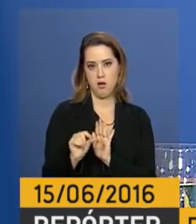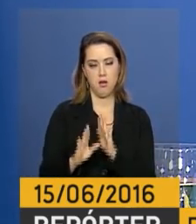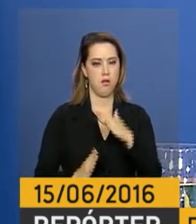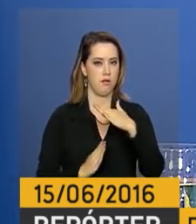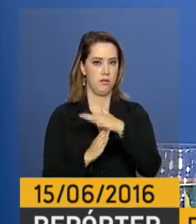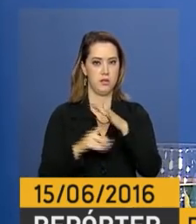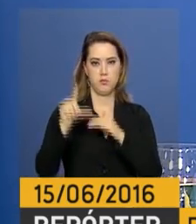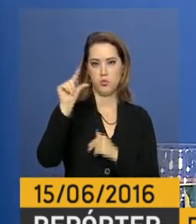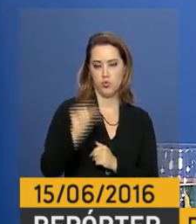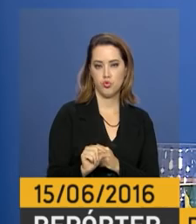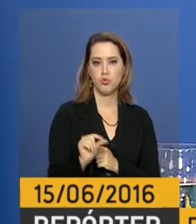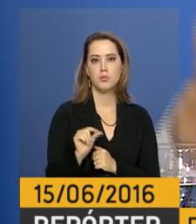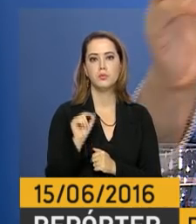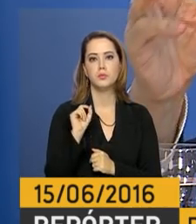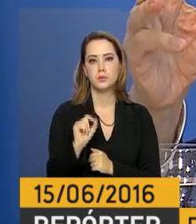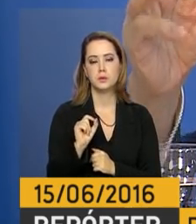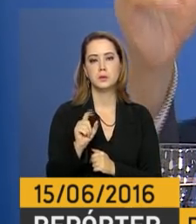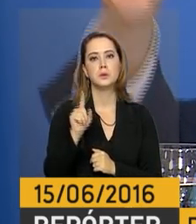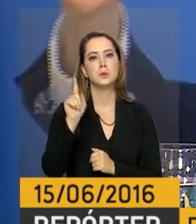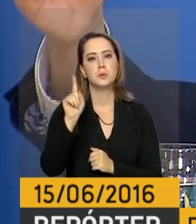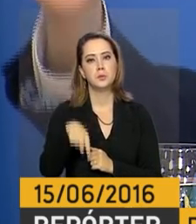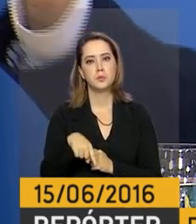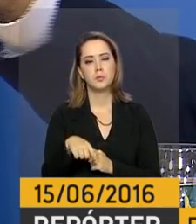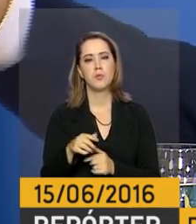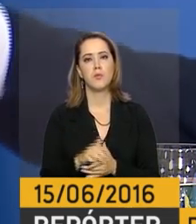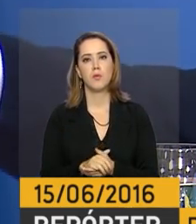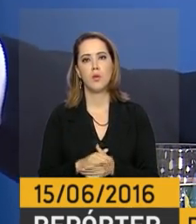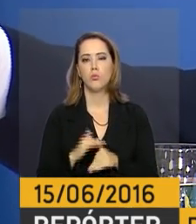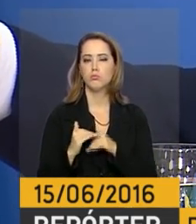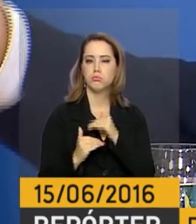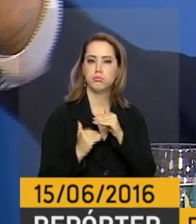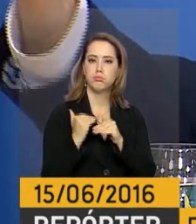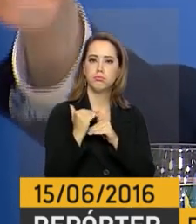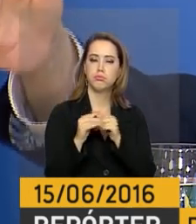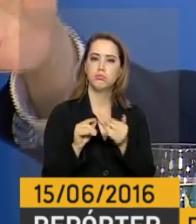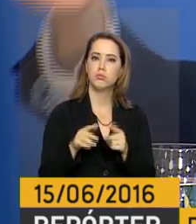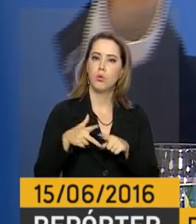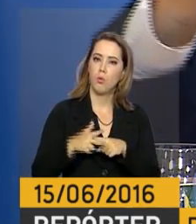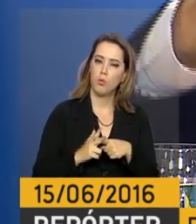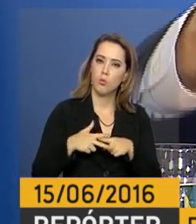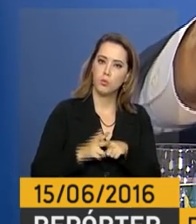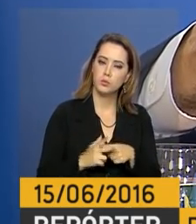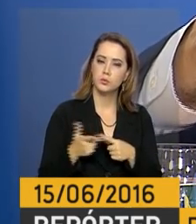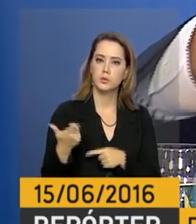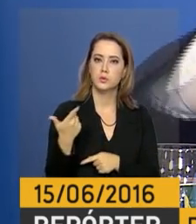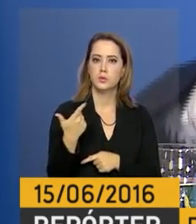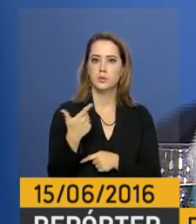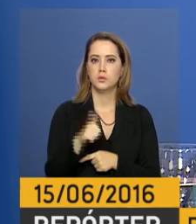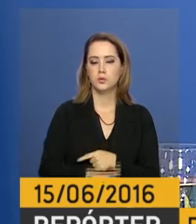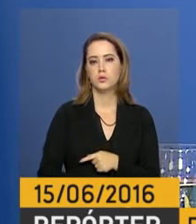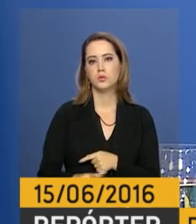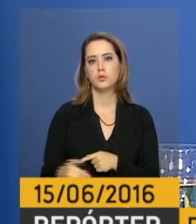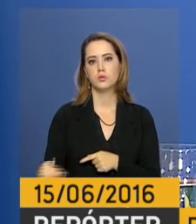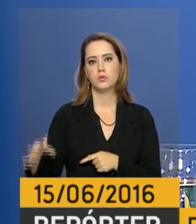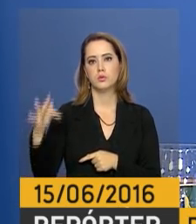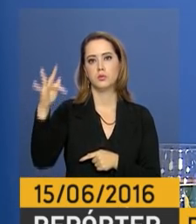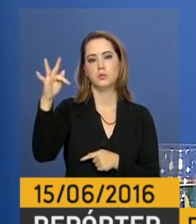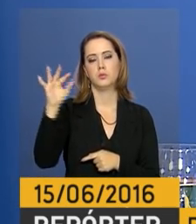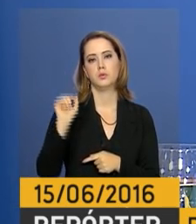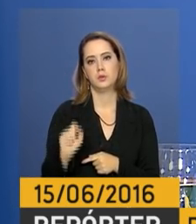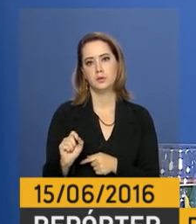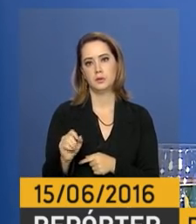indexado a arrecadação passa a ser corrigido de novo pela inflação do ano